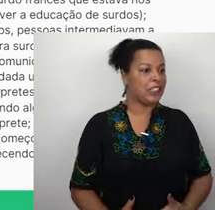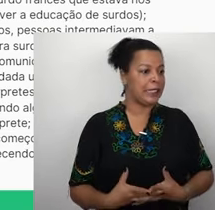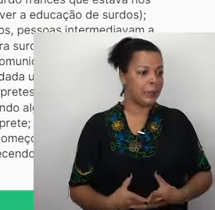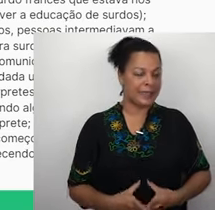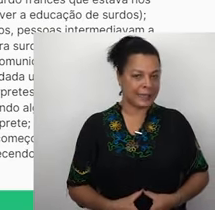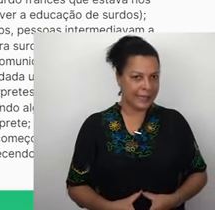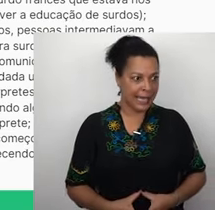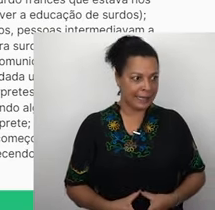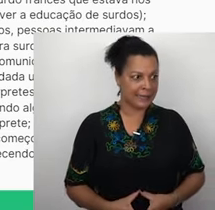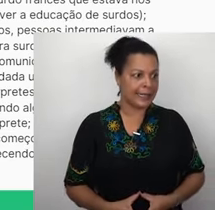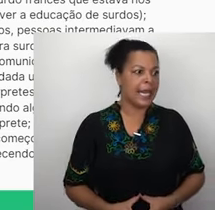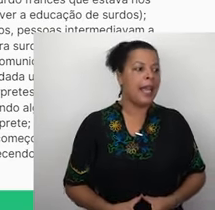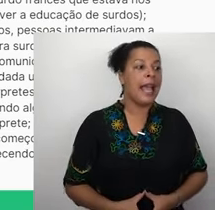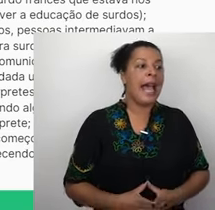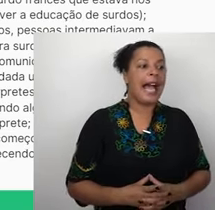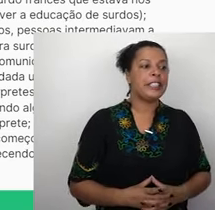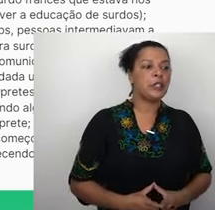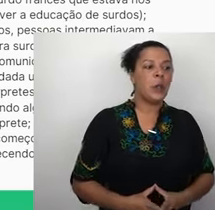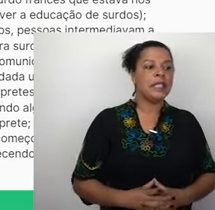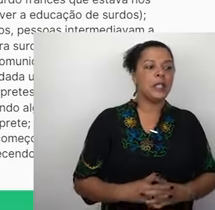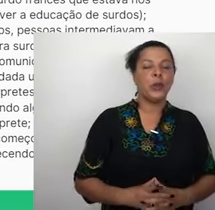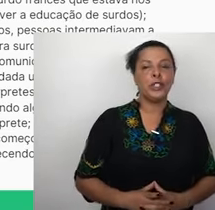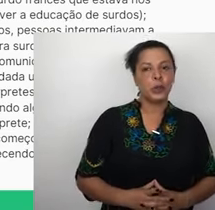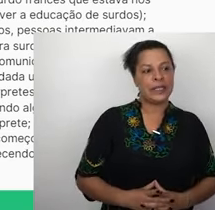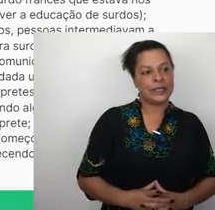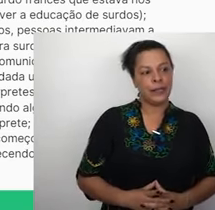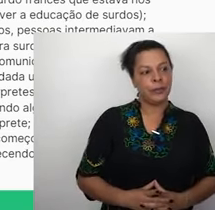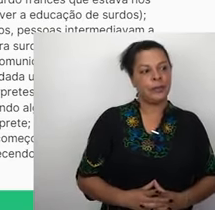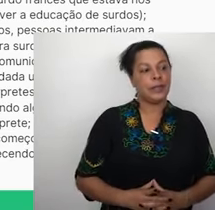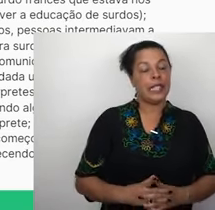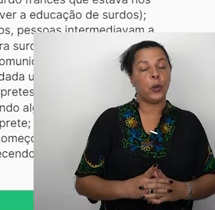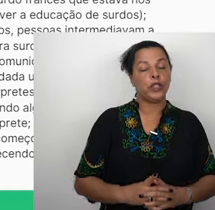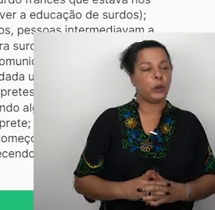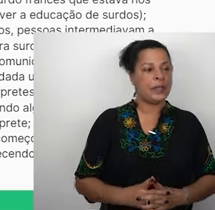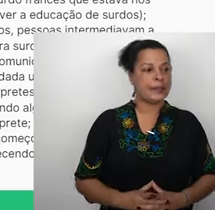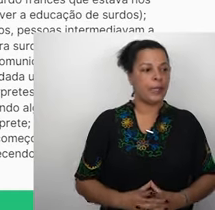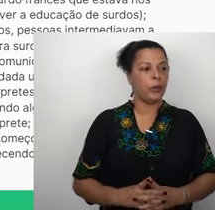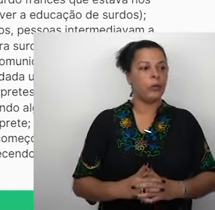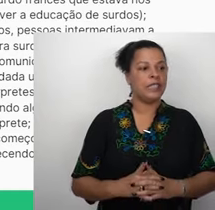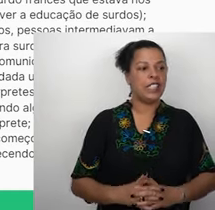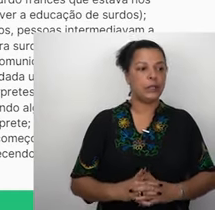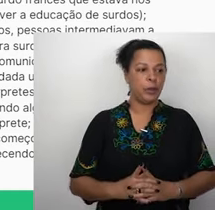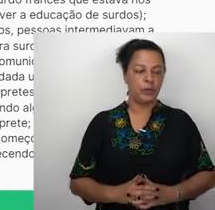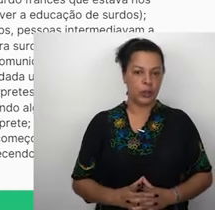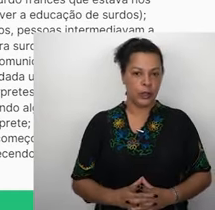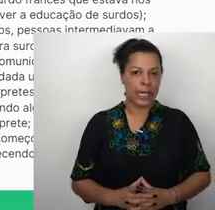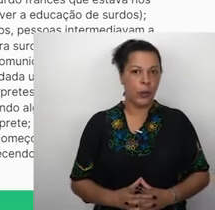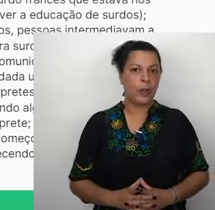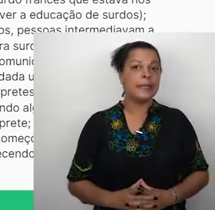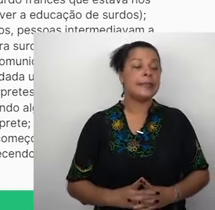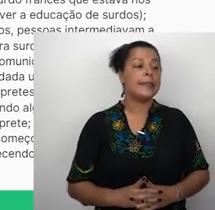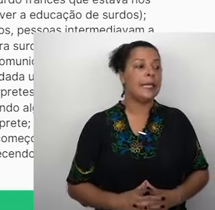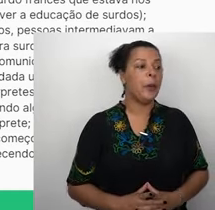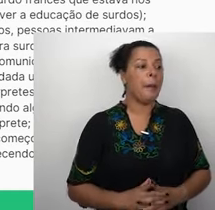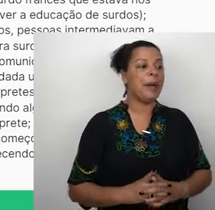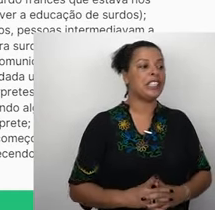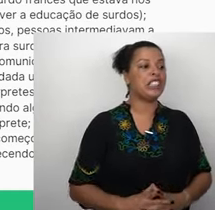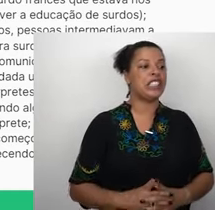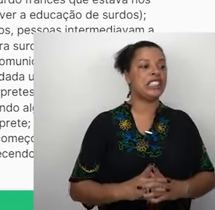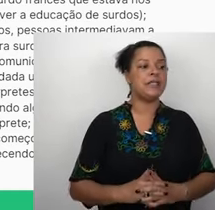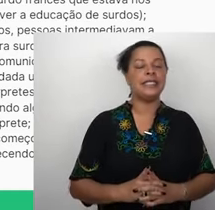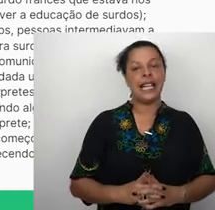e intérpretes de língua de sinais. A história da constituição deste profissional se